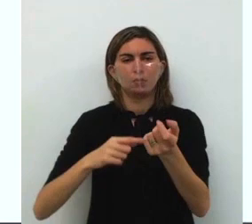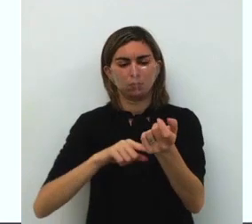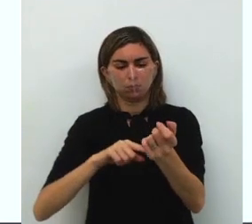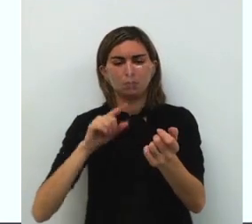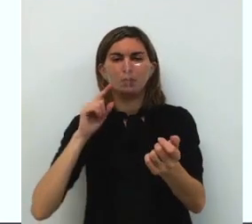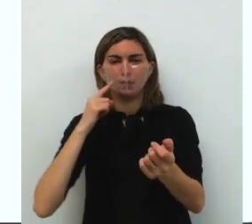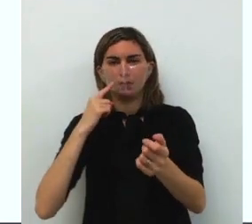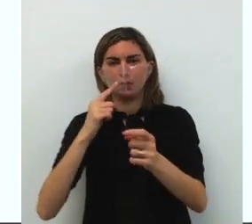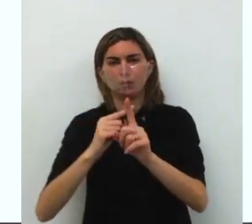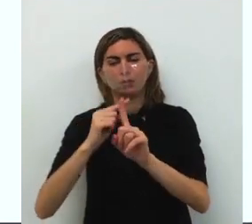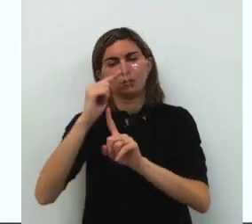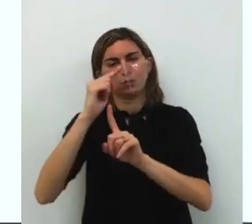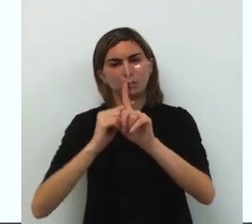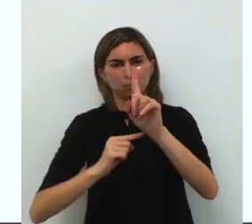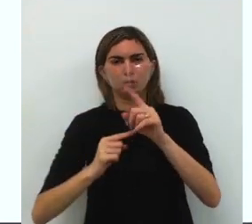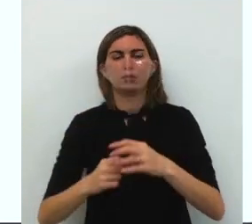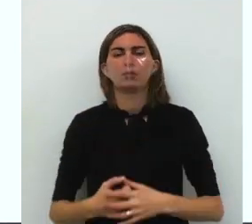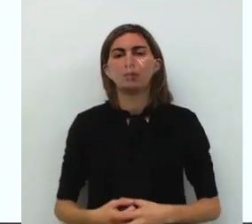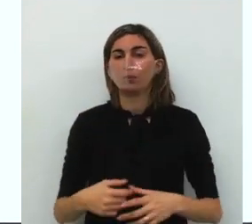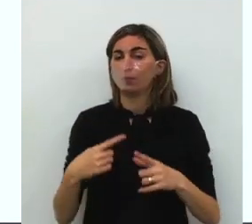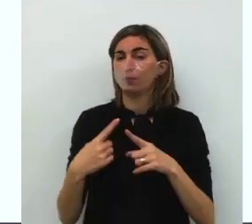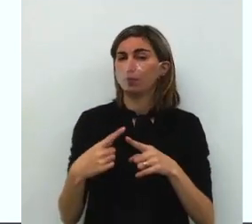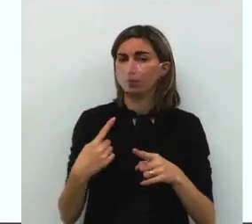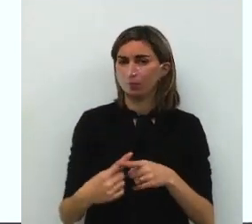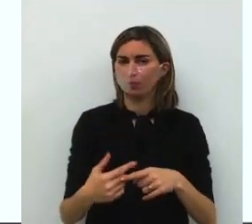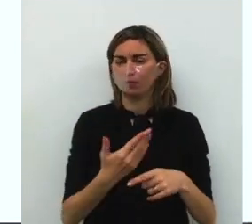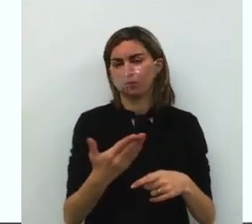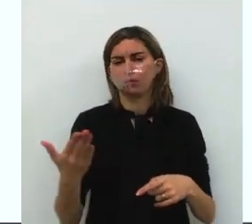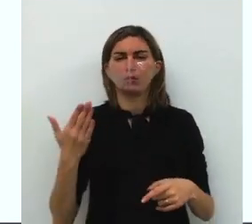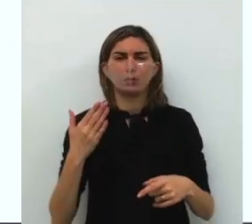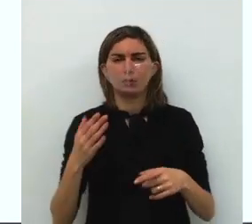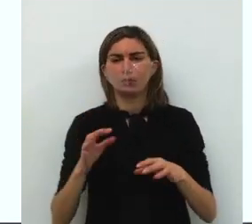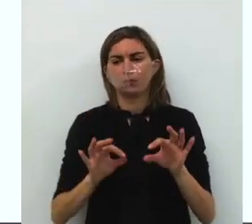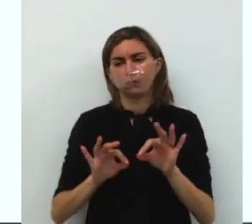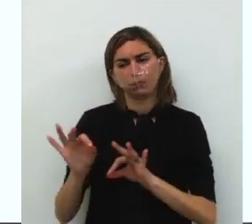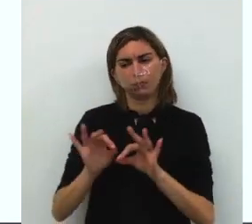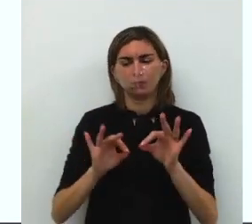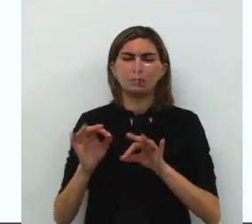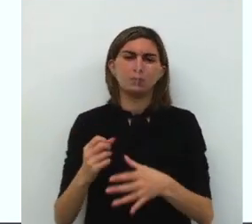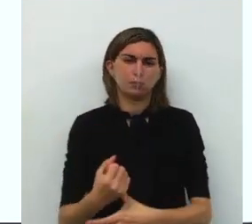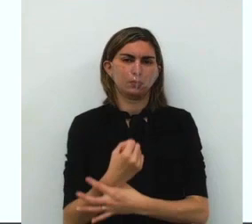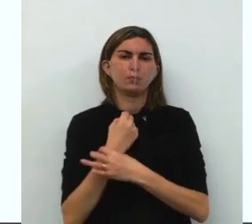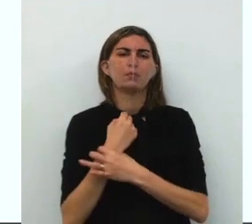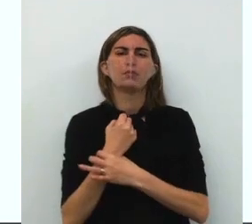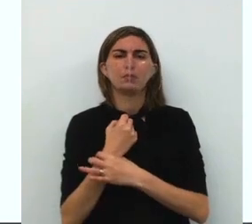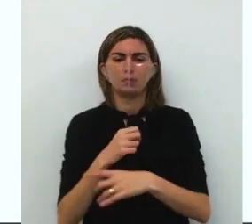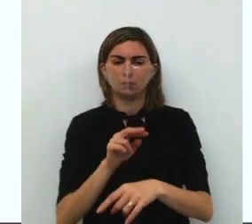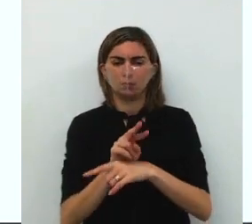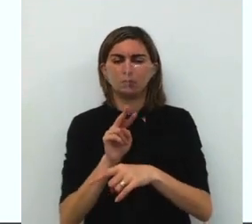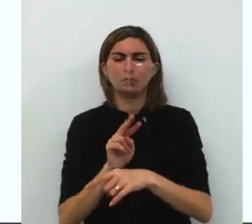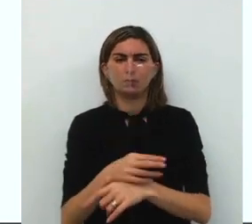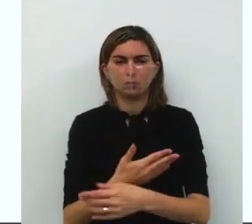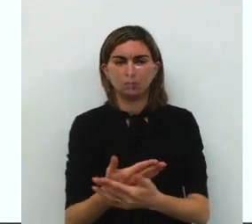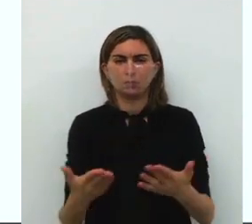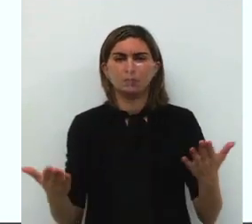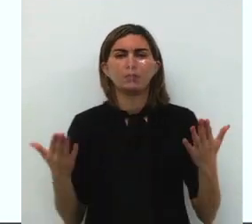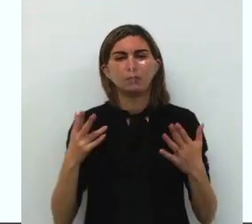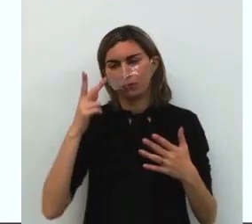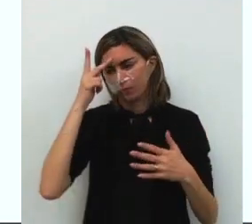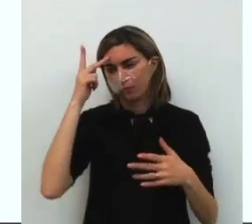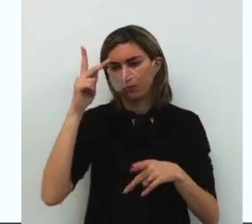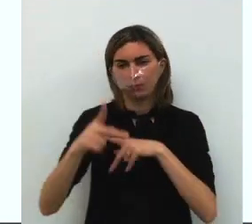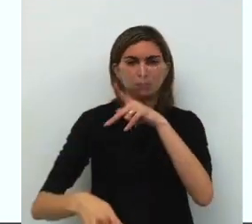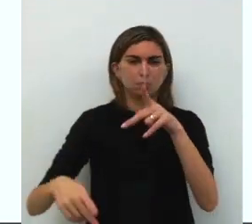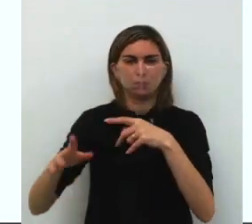Estrelas para aferir sua temperatura. Por quê? Essas são medidas de segurança para proteger você e